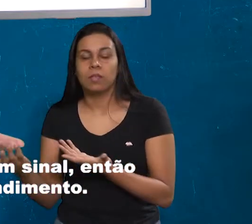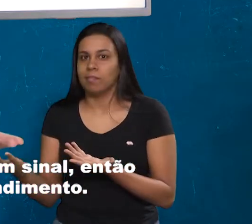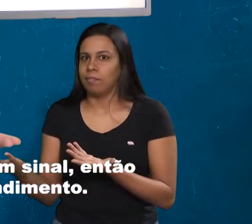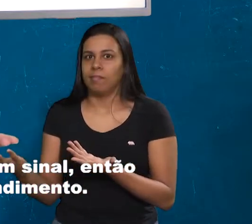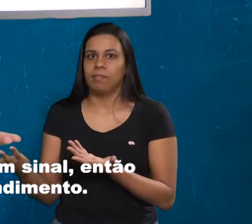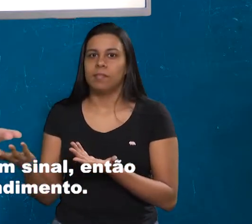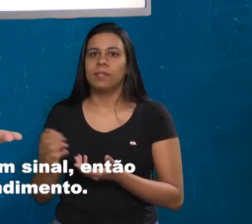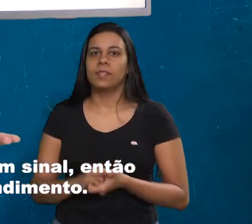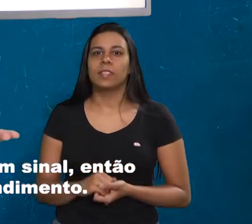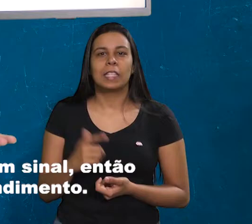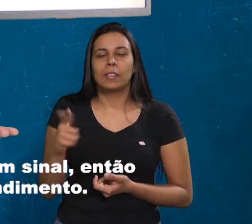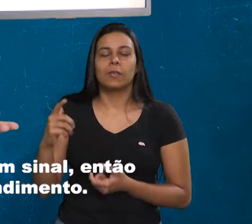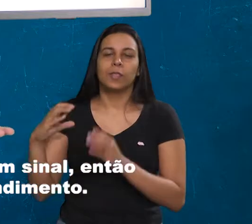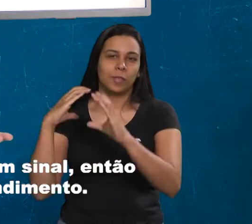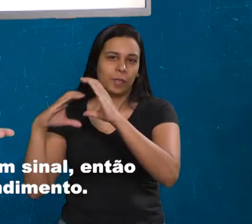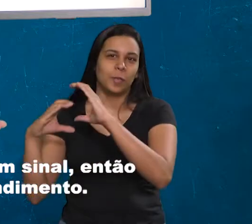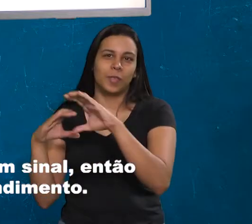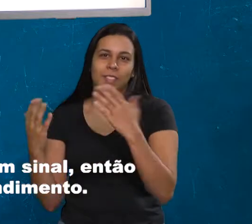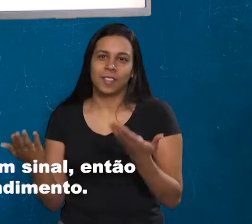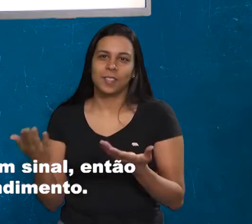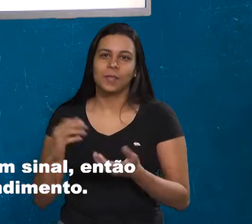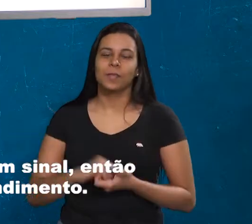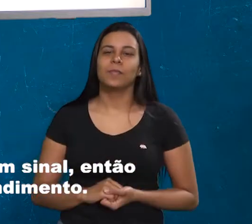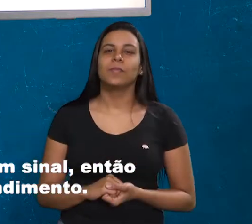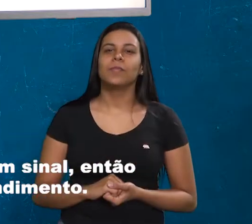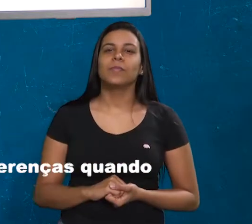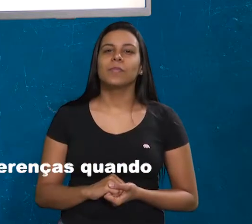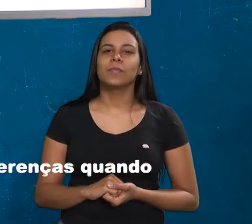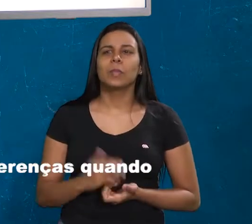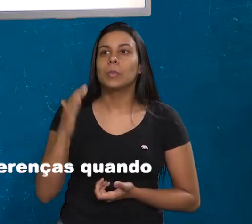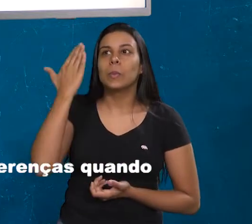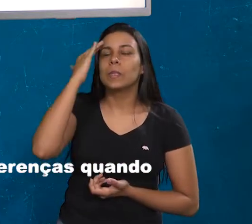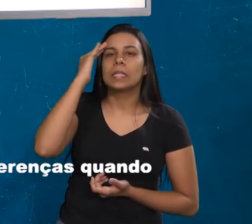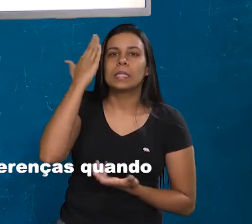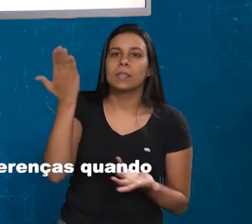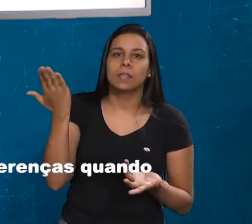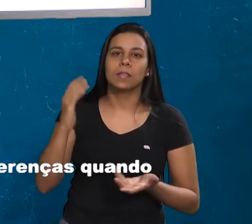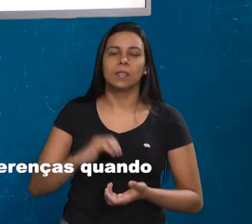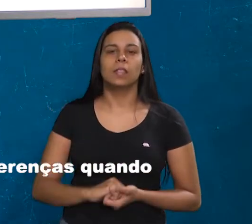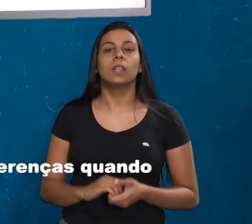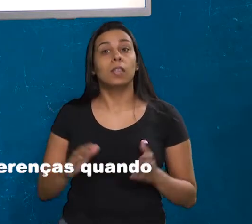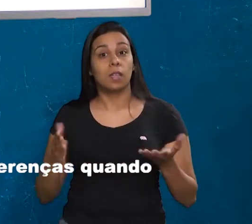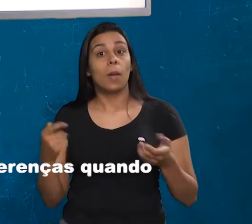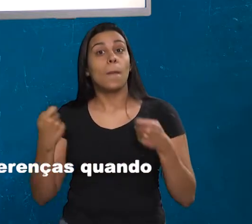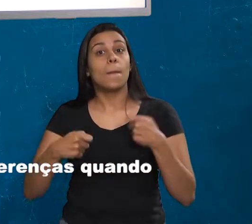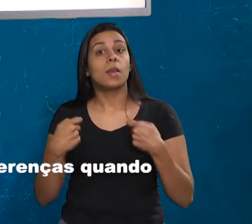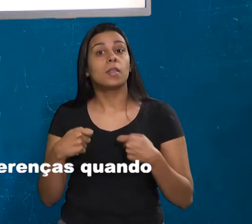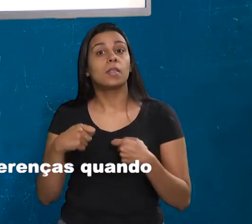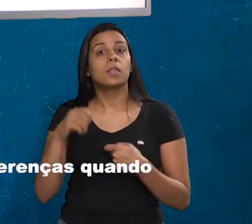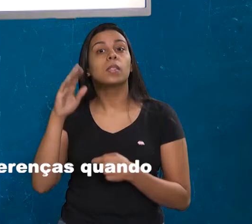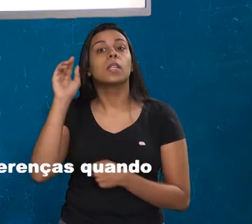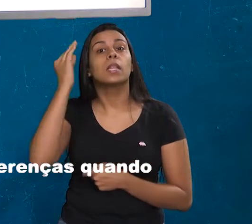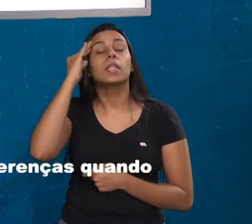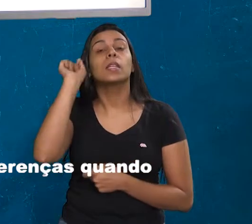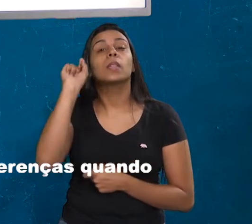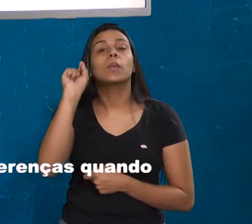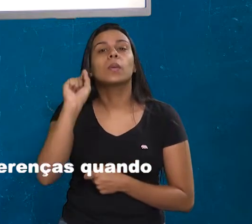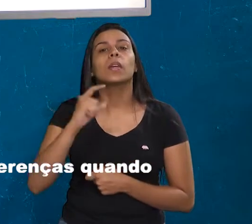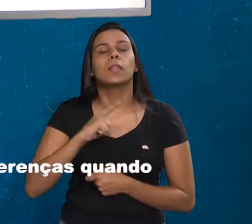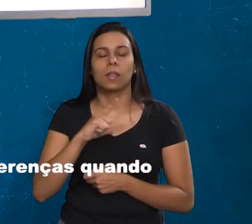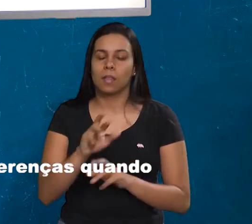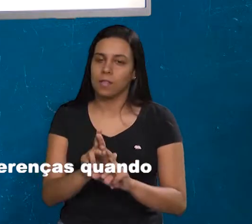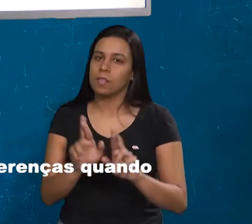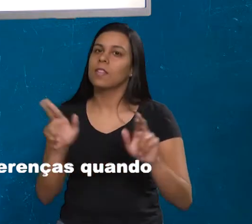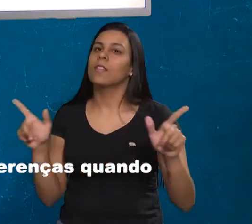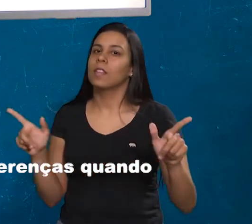haveria comunicação, não haveria entendimento. Então a gente precisa entender aí que existem diferenças